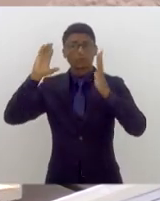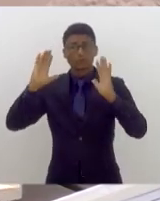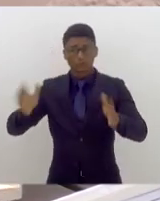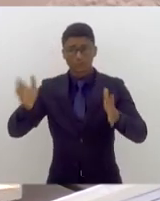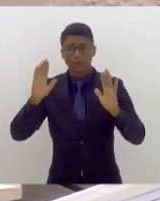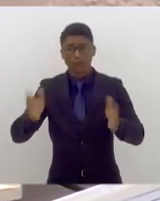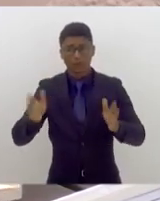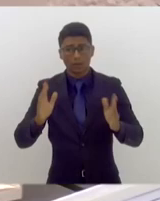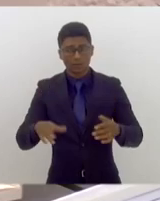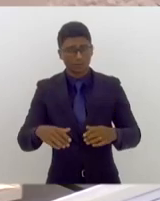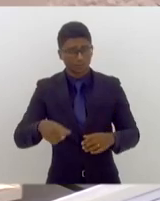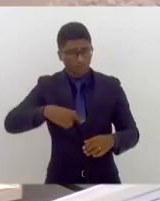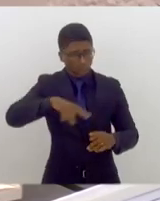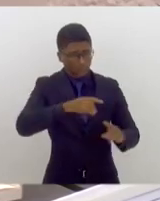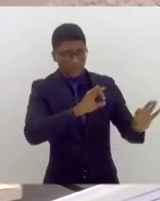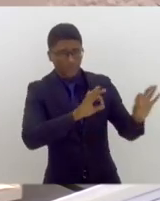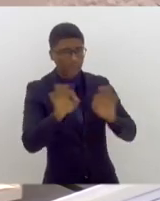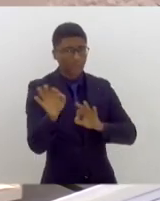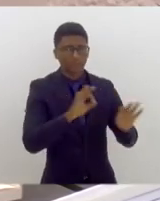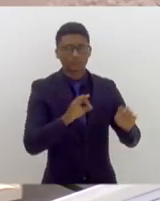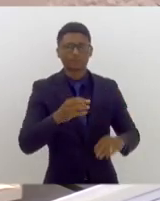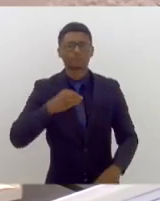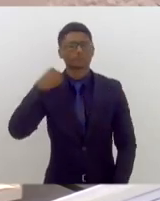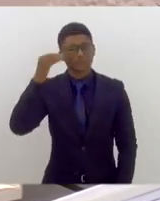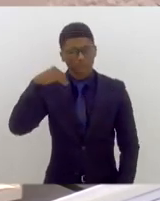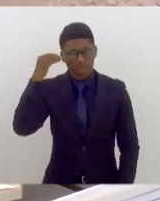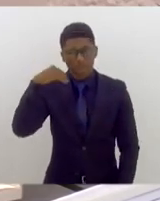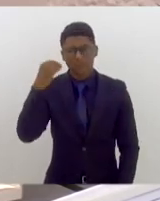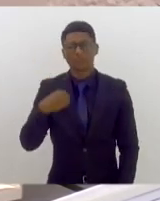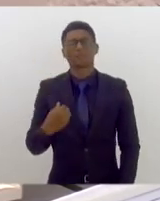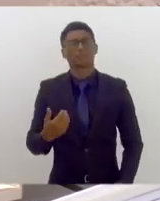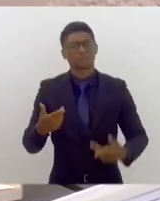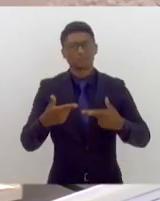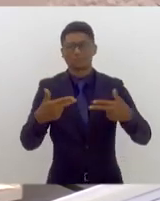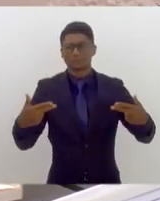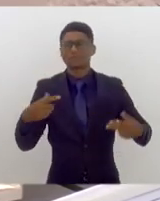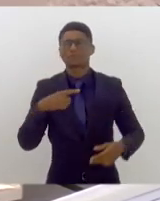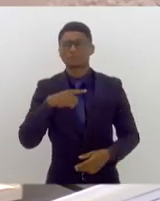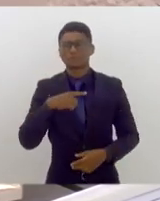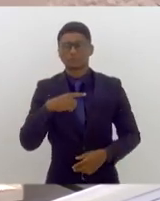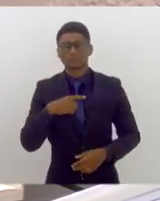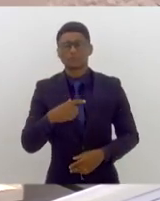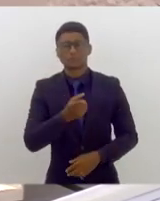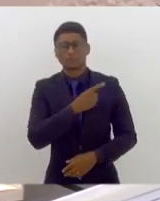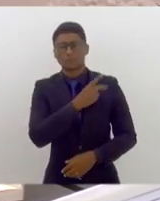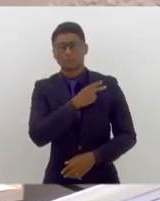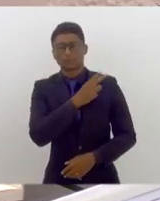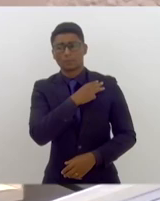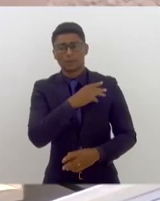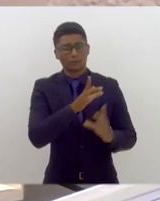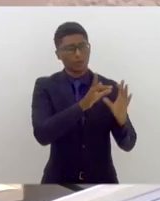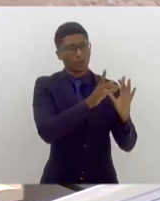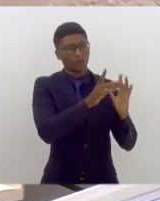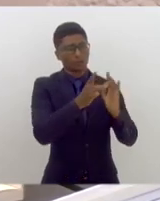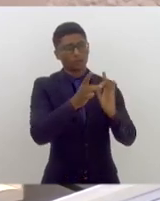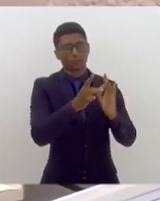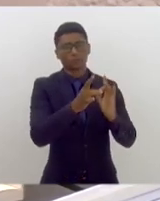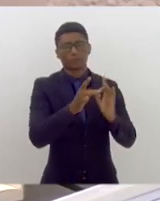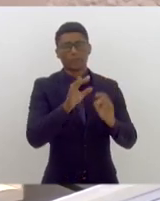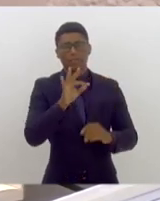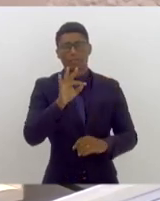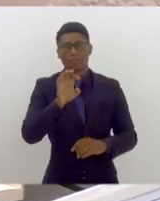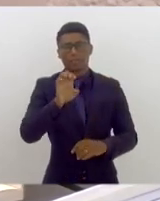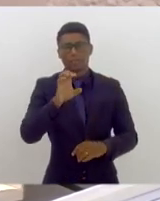e temos, na verdade, muitas experiências muito interessantes de ensino médio integrado ao técnico, que era aquilo que